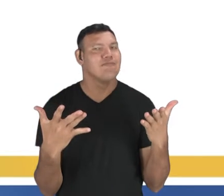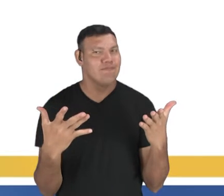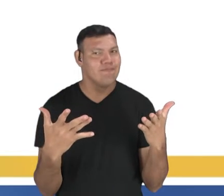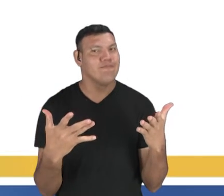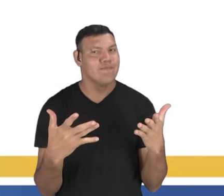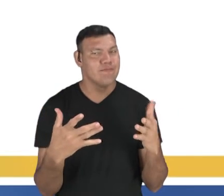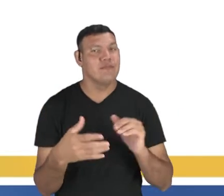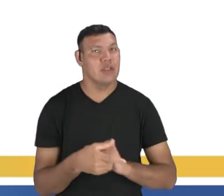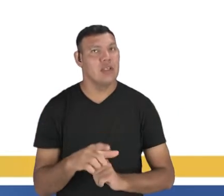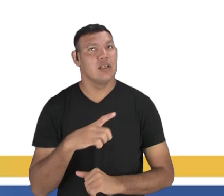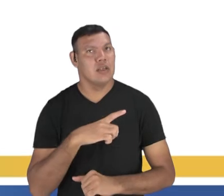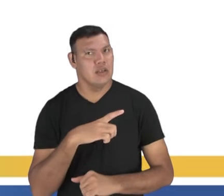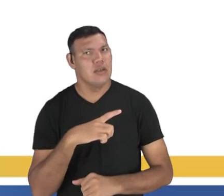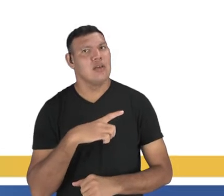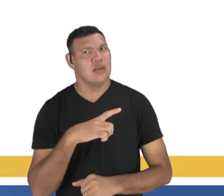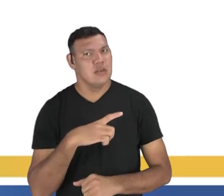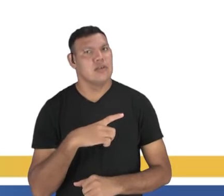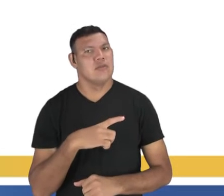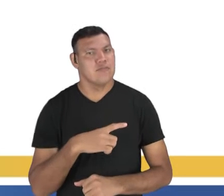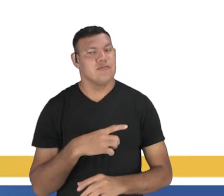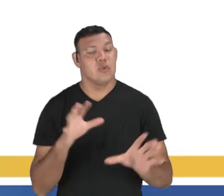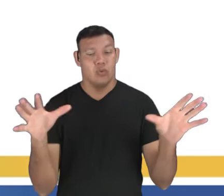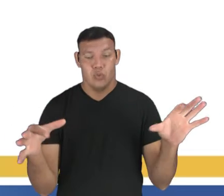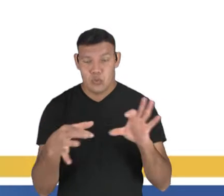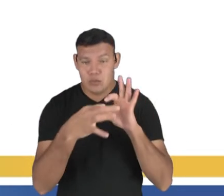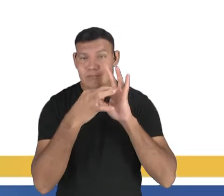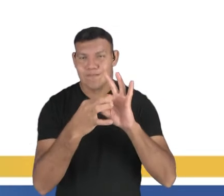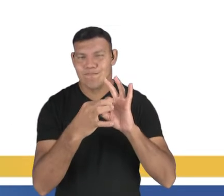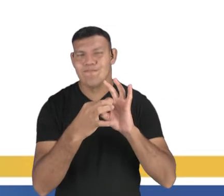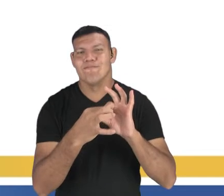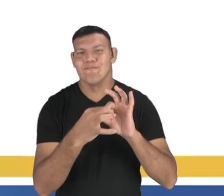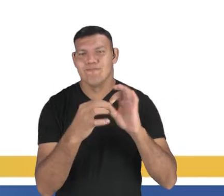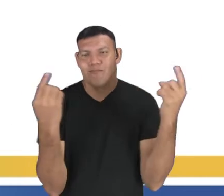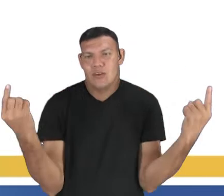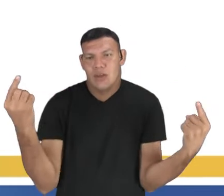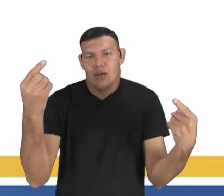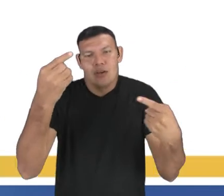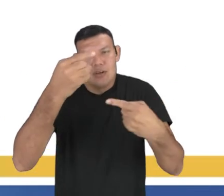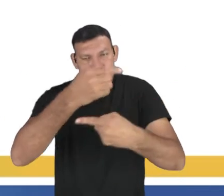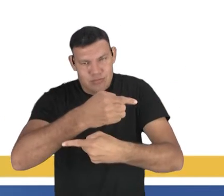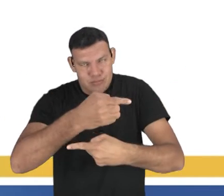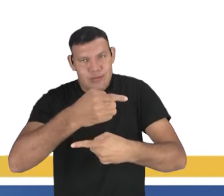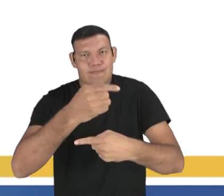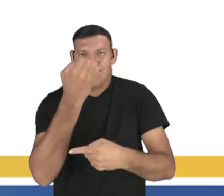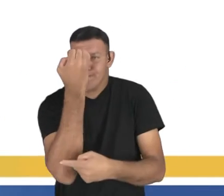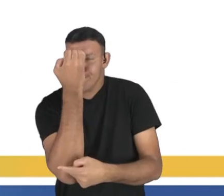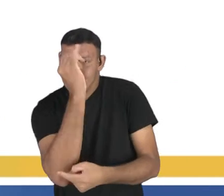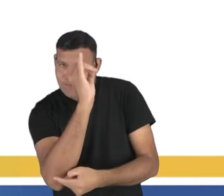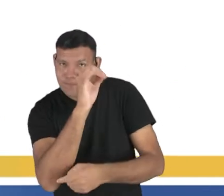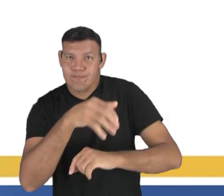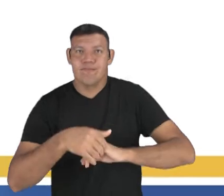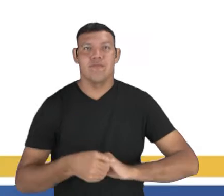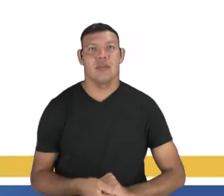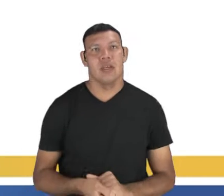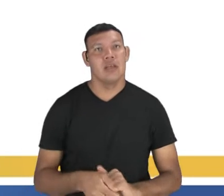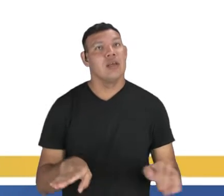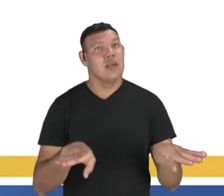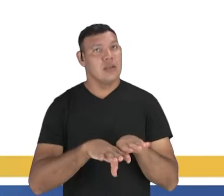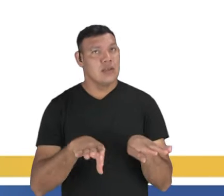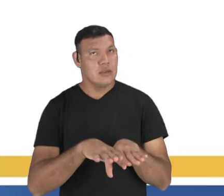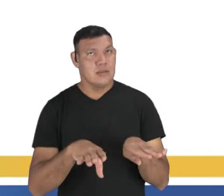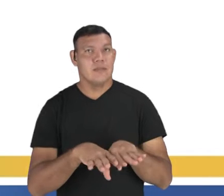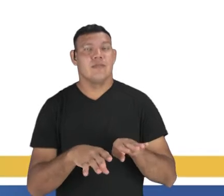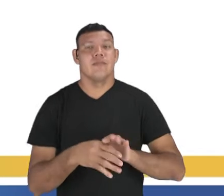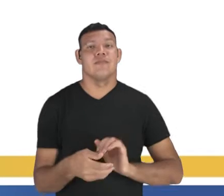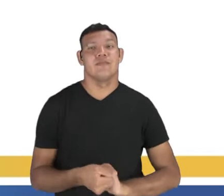tem outra. Então, de certa forma, unindo ideias um pouco contrárias. E também quando ele diz